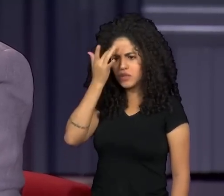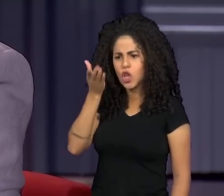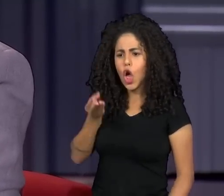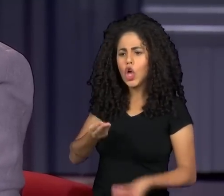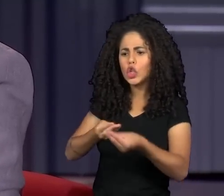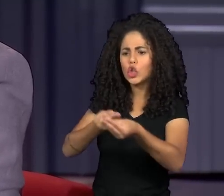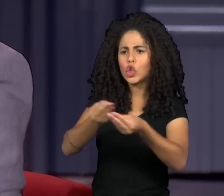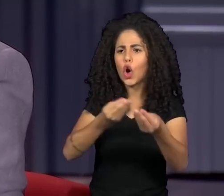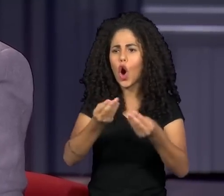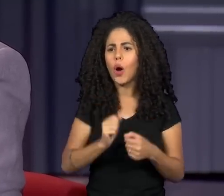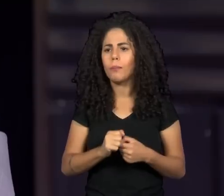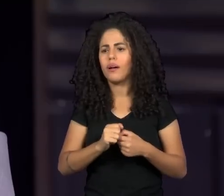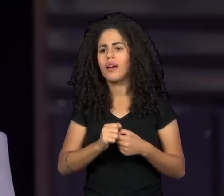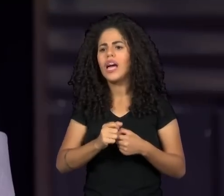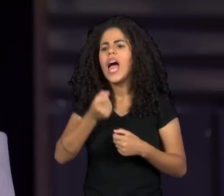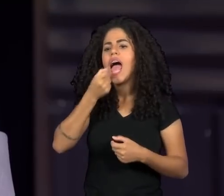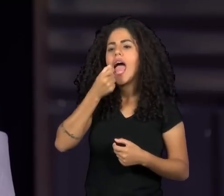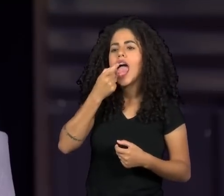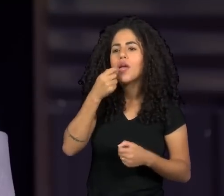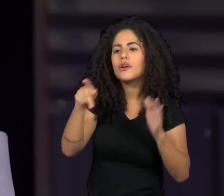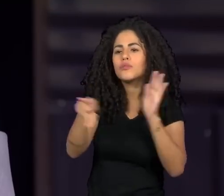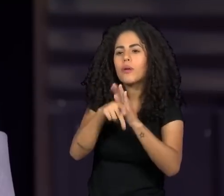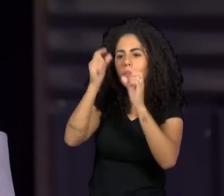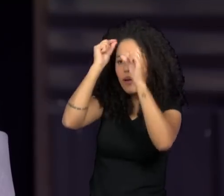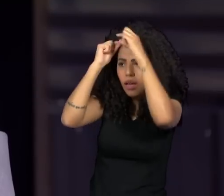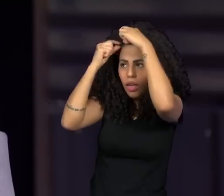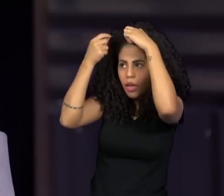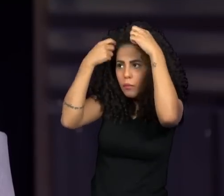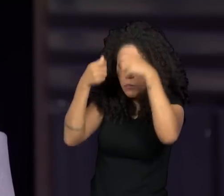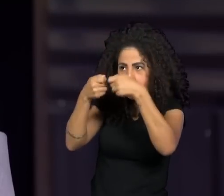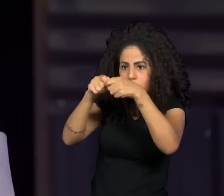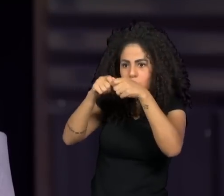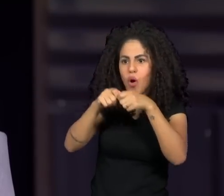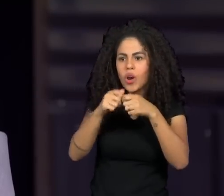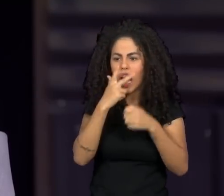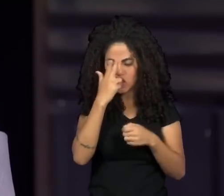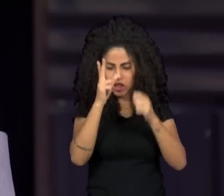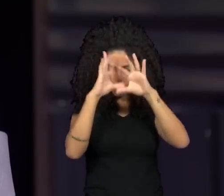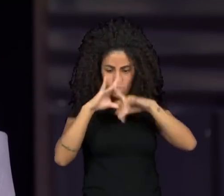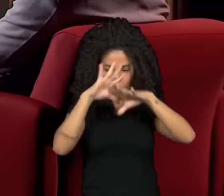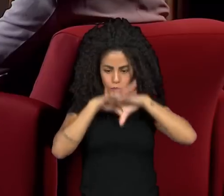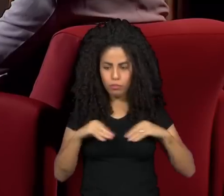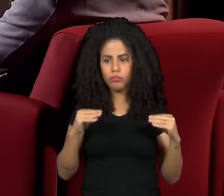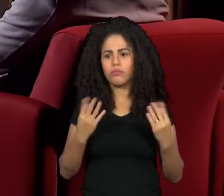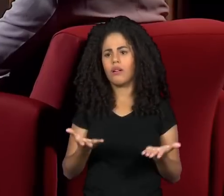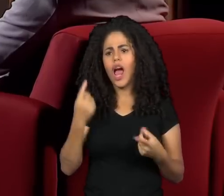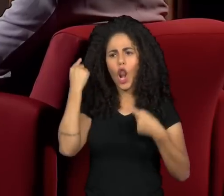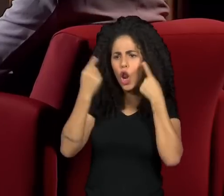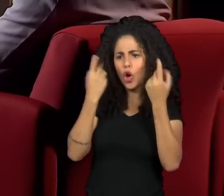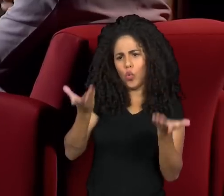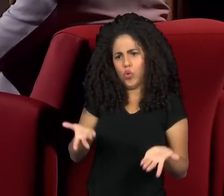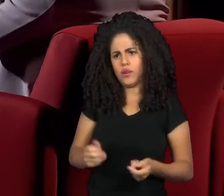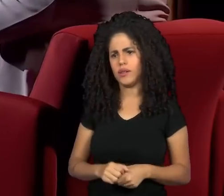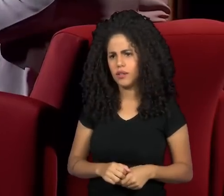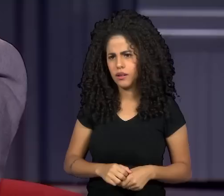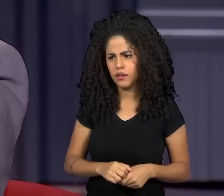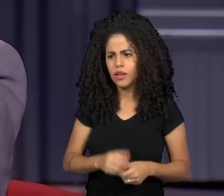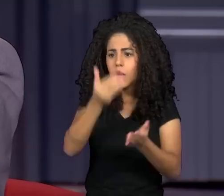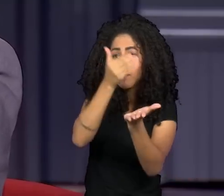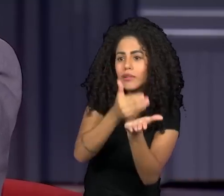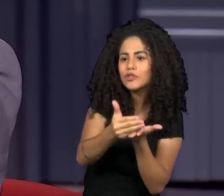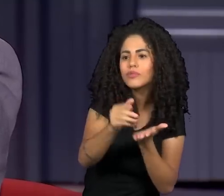remédio pra piolho, achando que é café. É só loucura. É só loucura, é loucura pura. Infelizmente, é uma loucura perigosa, né? Porque a partir do momento que